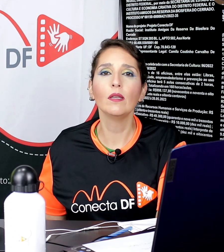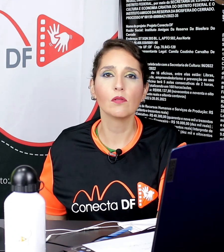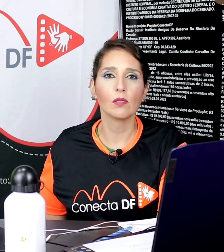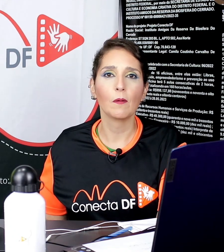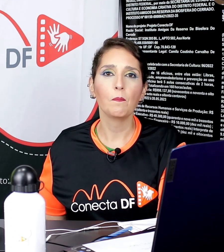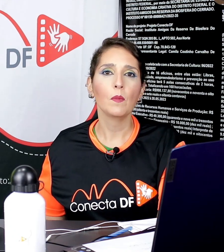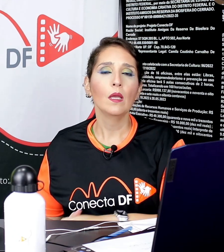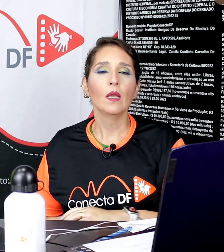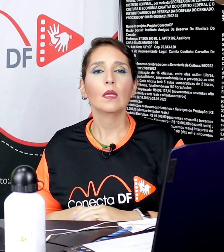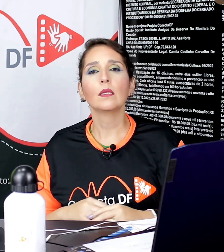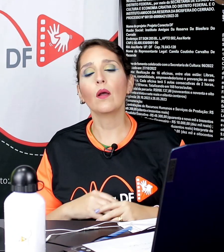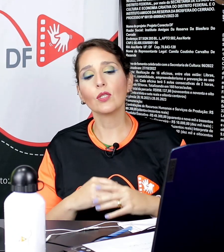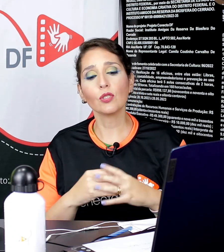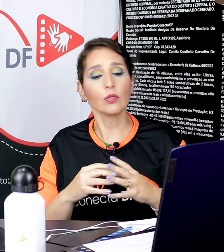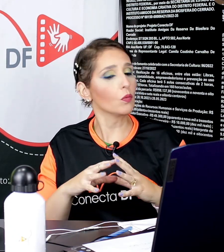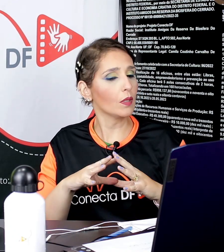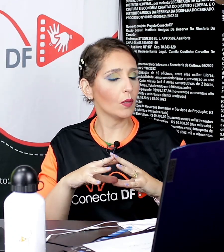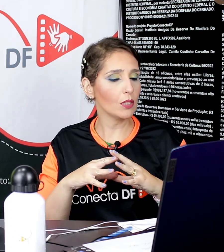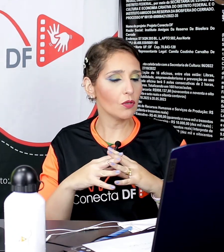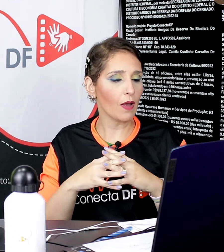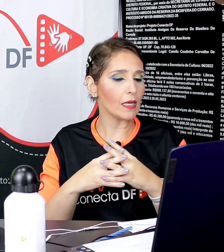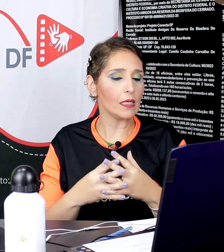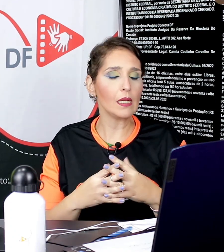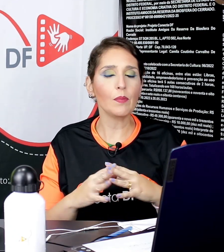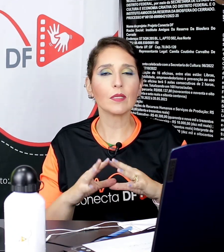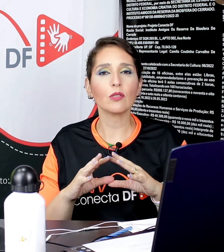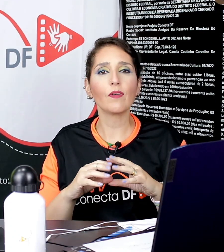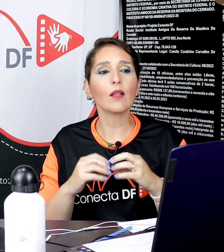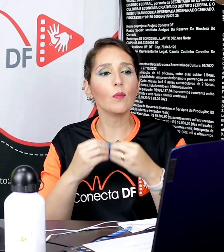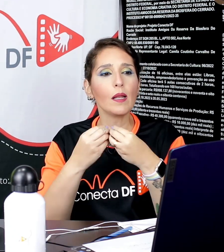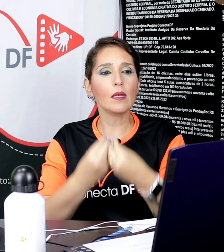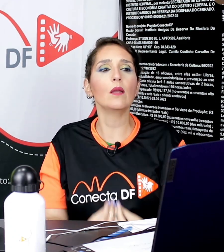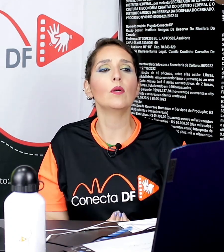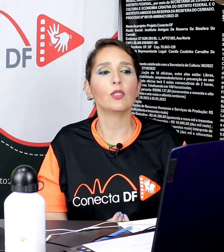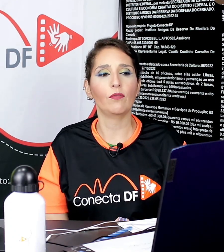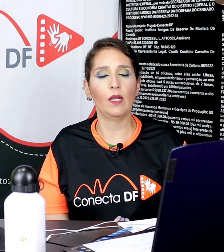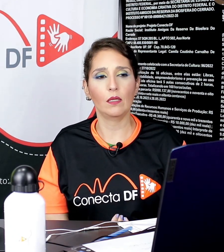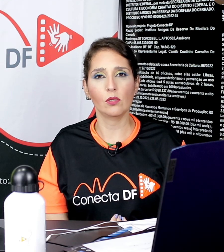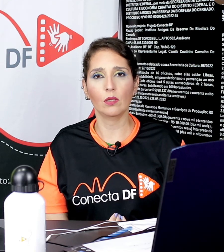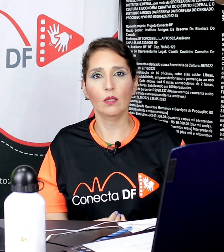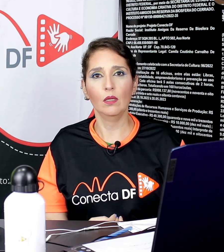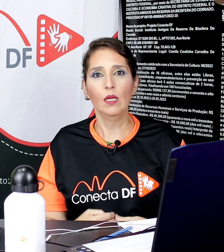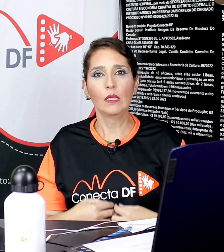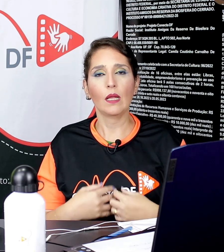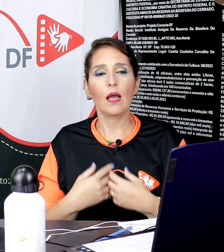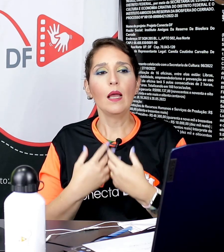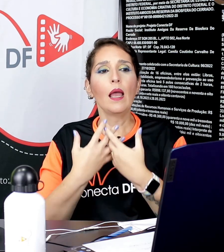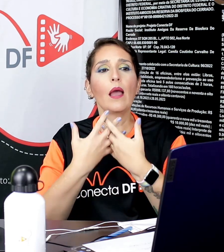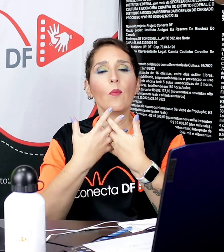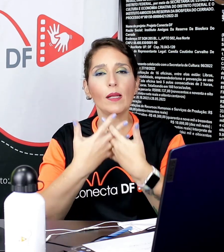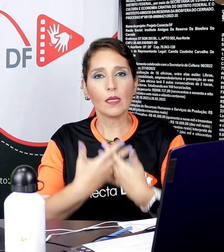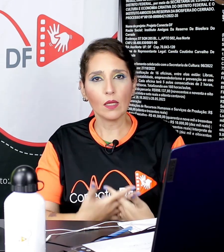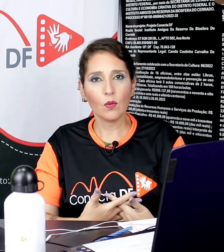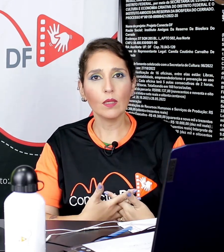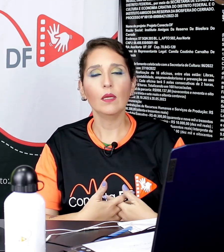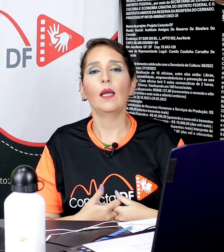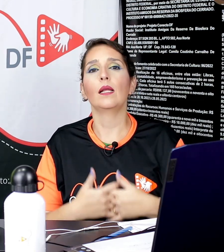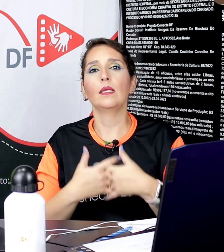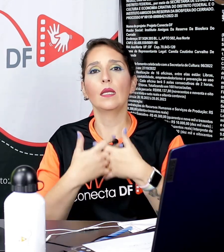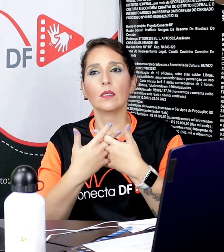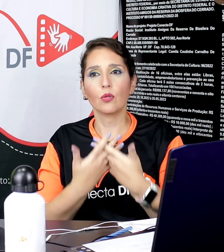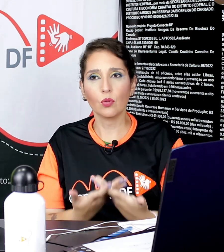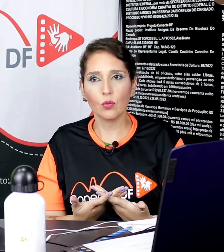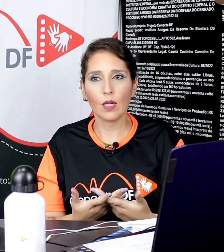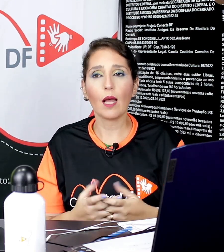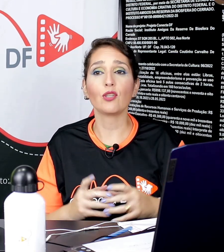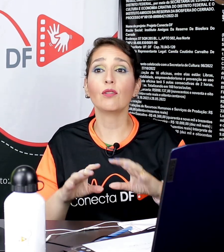pessoa ouvinte. Então, quando a gente fala em Libras, a gente fala numa língua diferente. Tá? É uma língua, ela